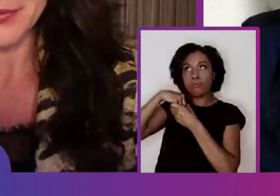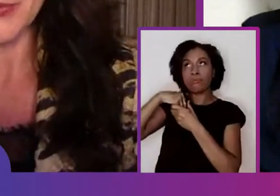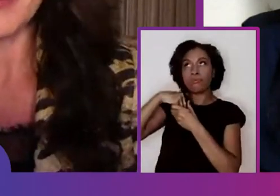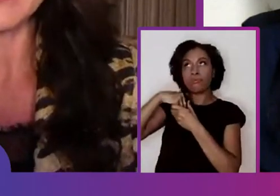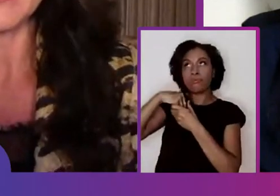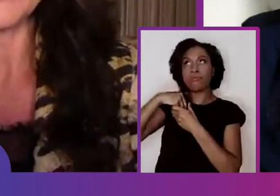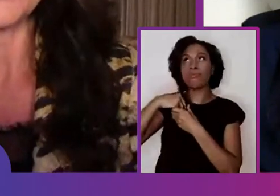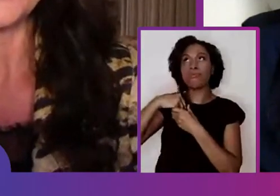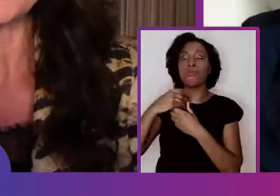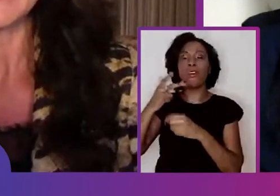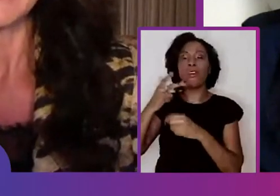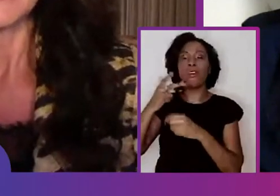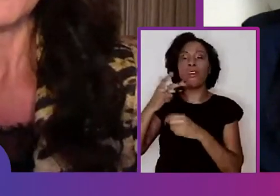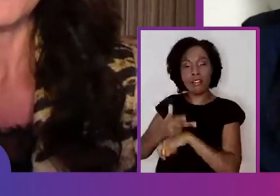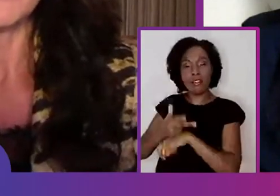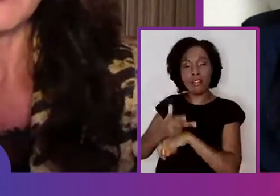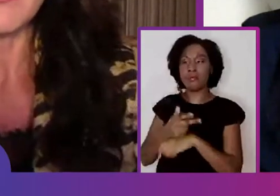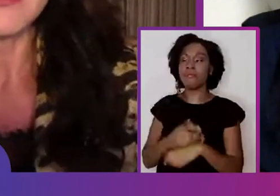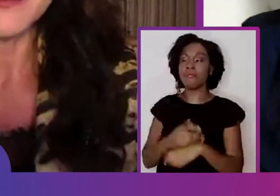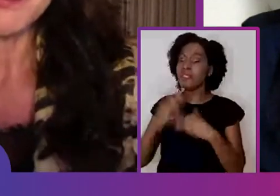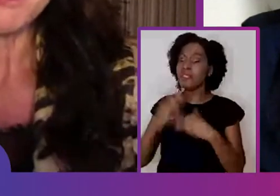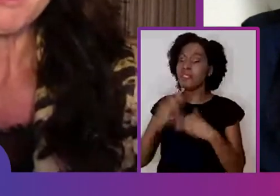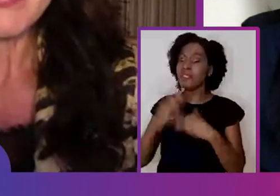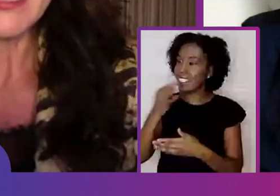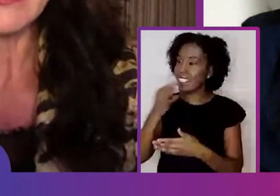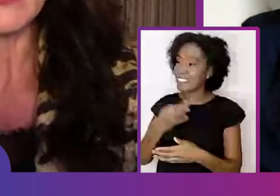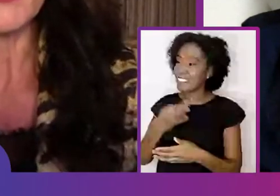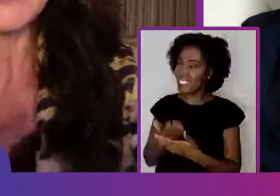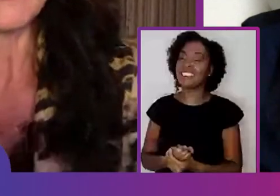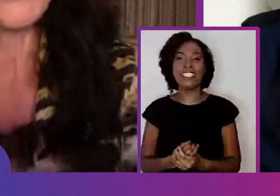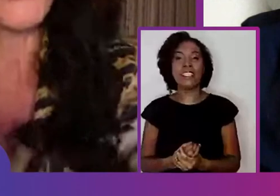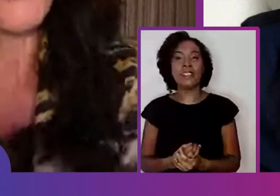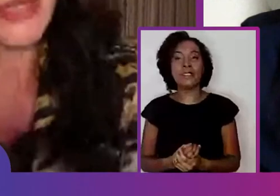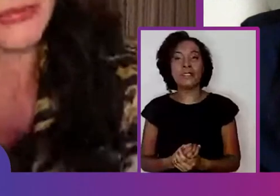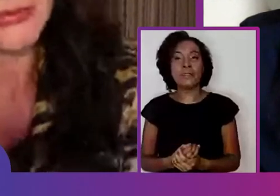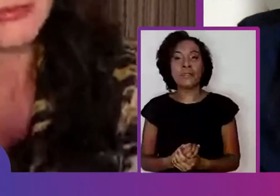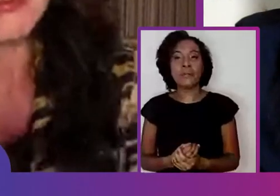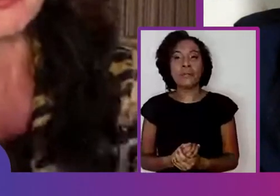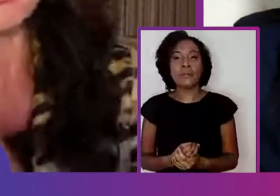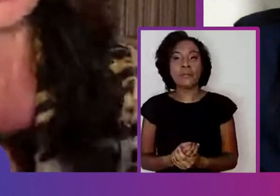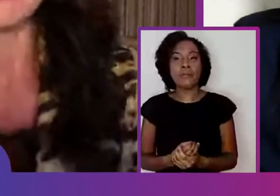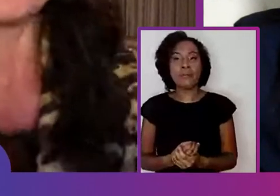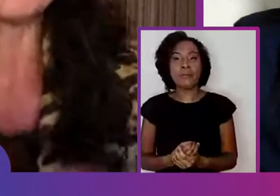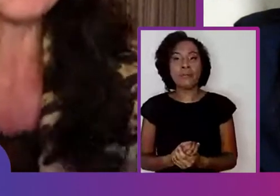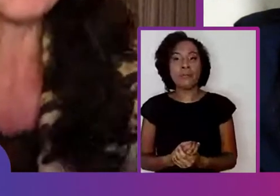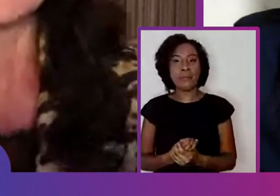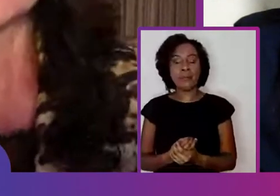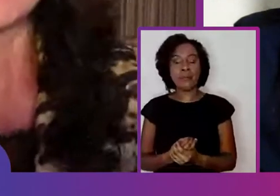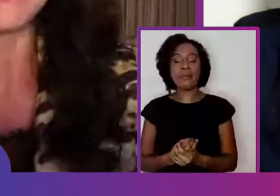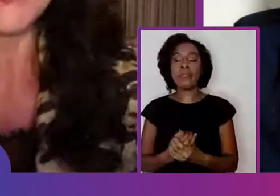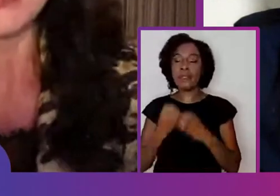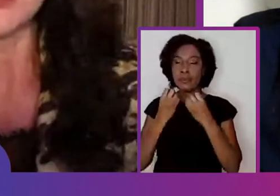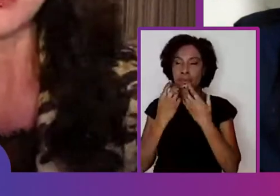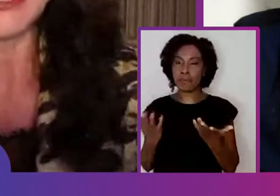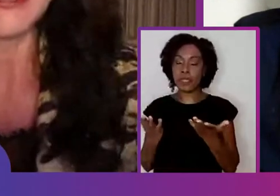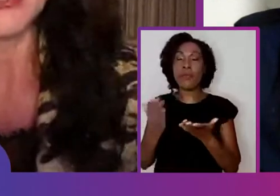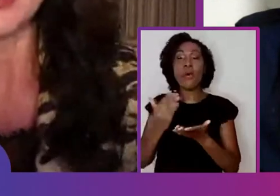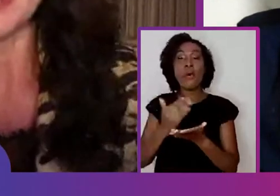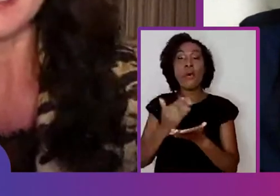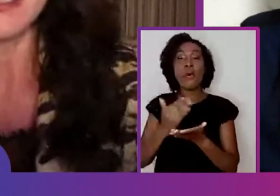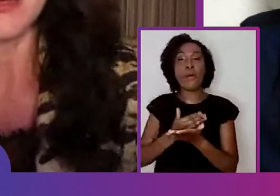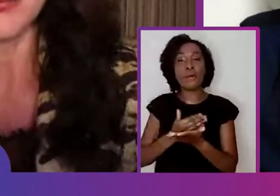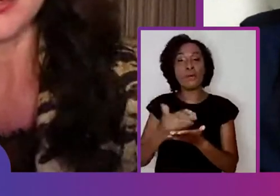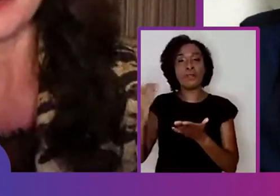obrigada, pelo comentário, viu? Bom, Carla, queria começar pelo começo, porque é muito difícil entender o que a gente